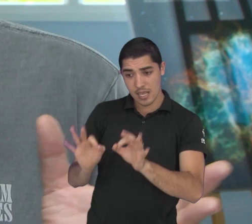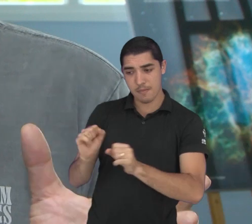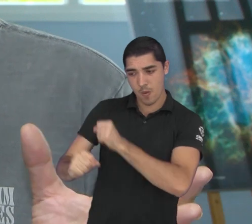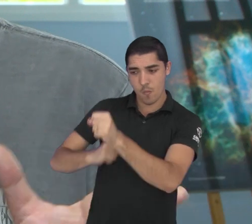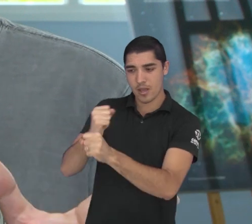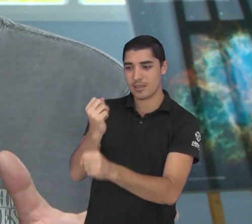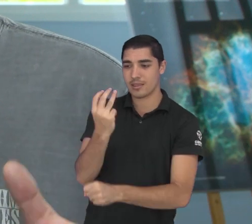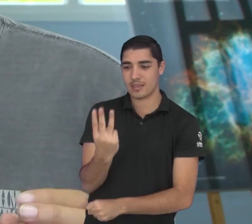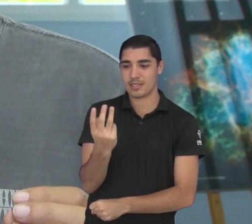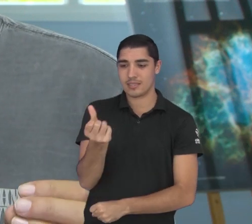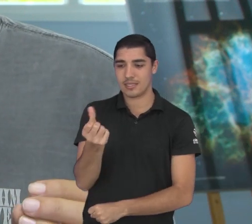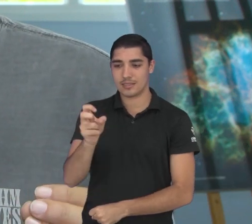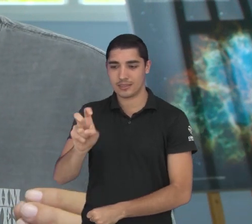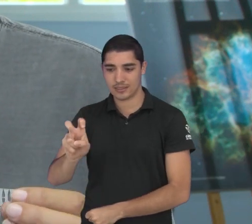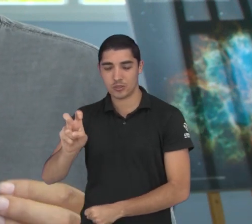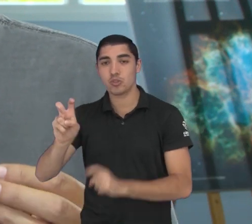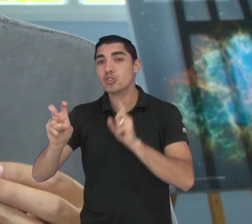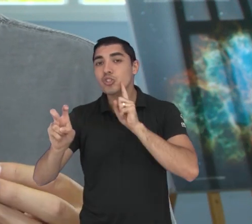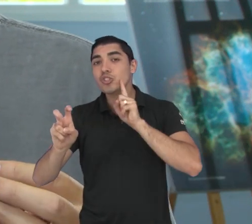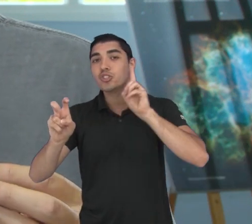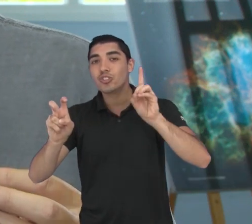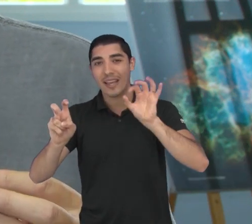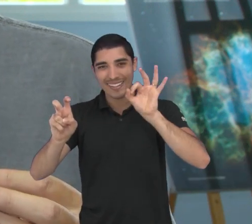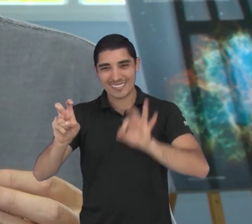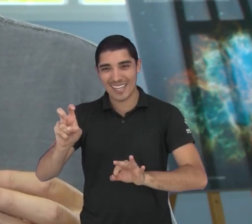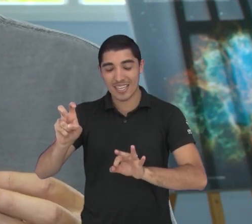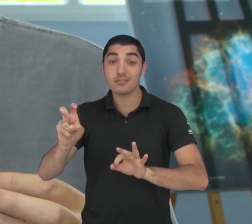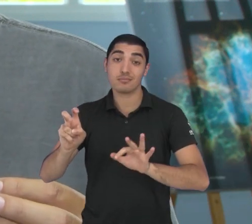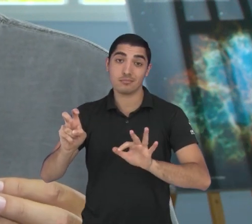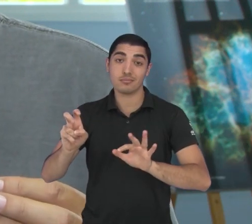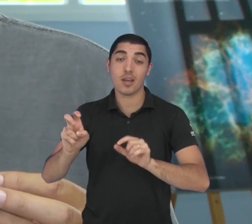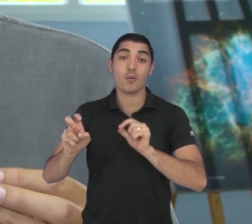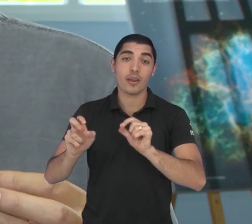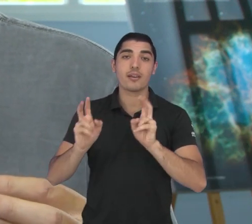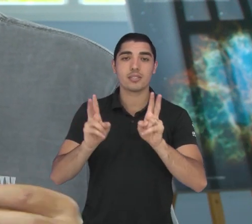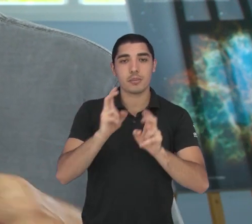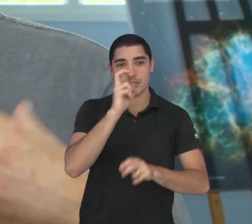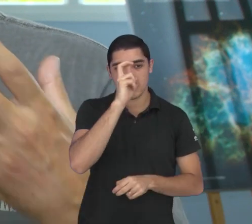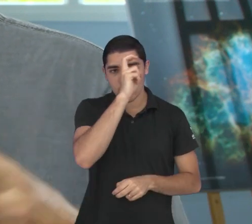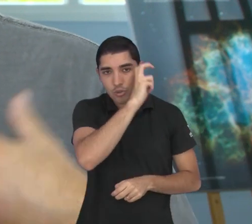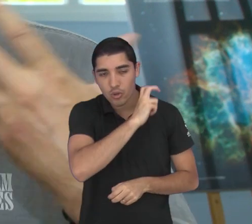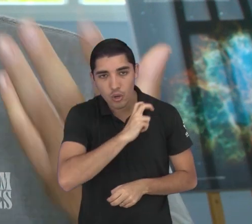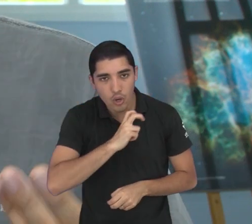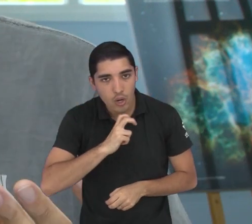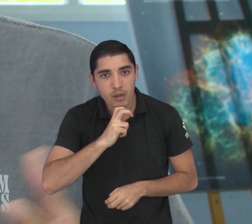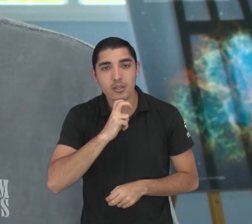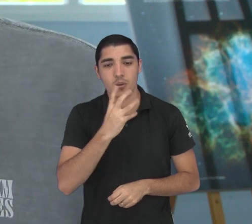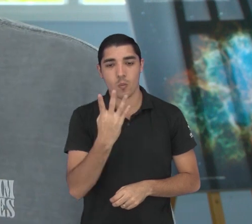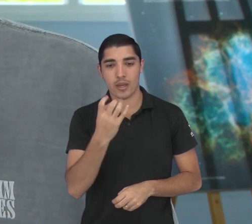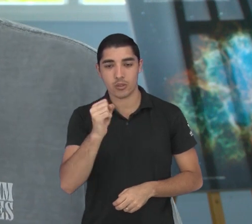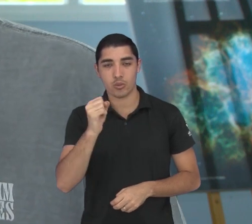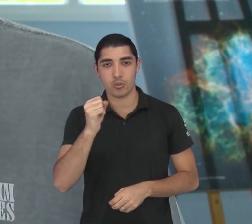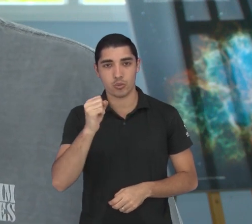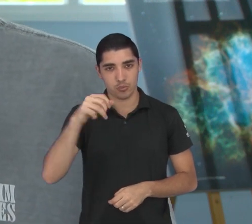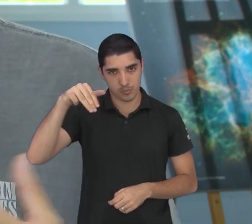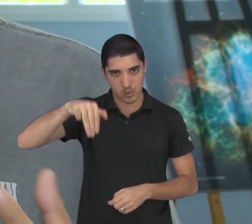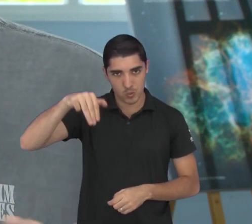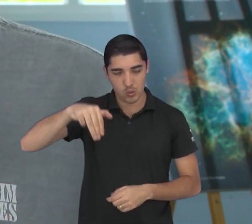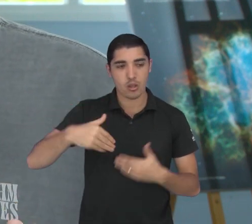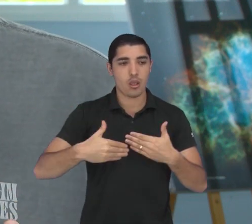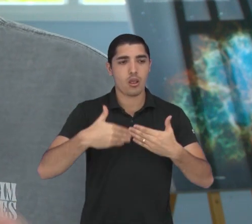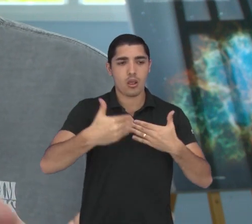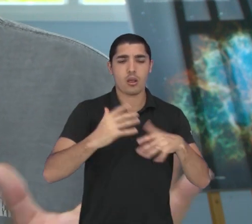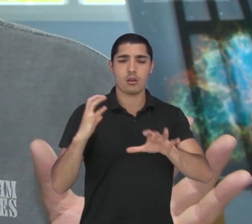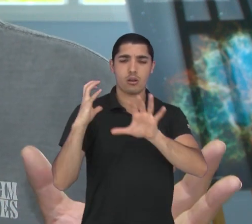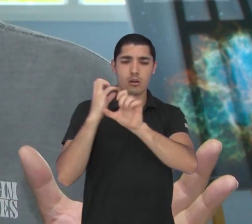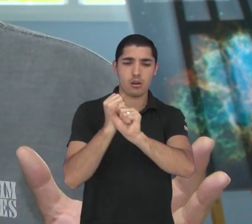são todos de 365 dias, tu vai acumulando essas 5 horas e 48 minutos com o passar